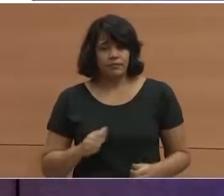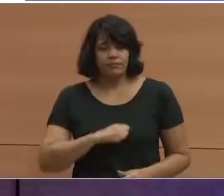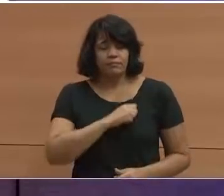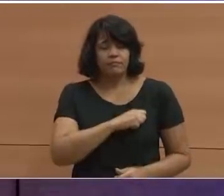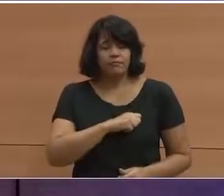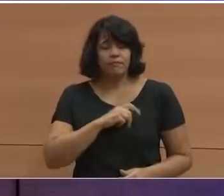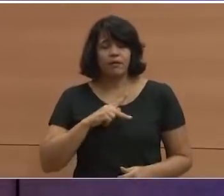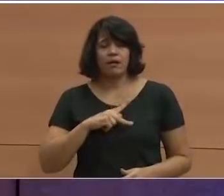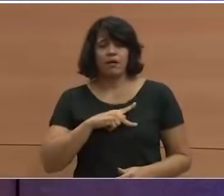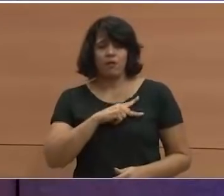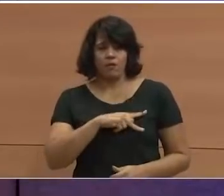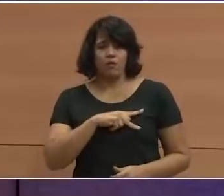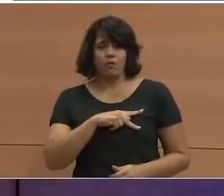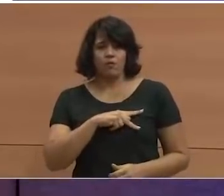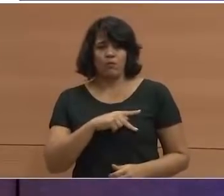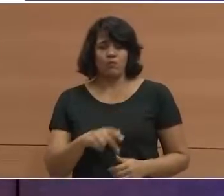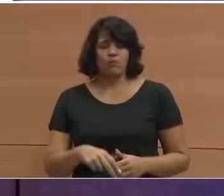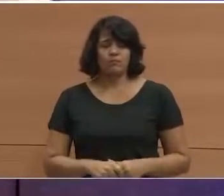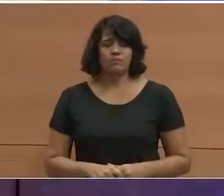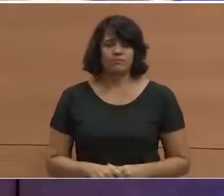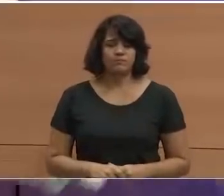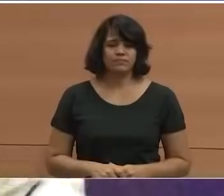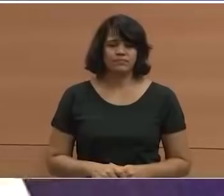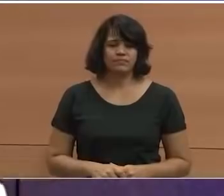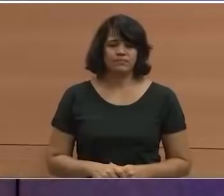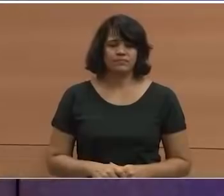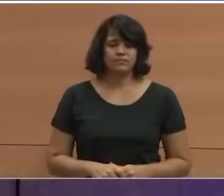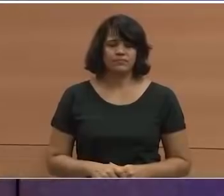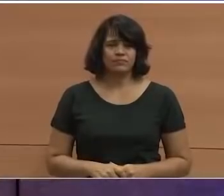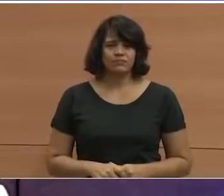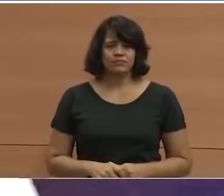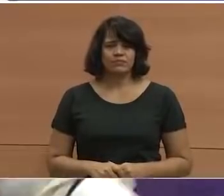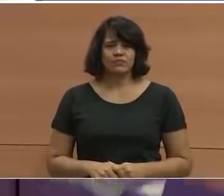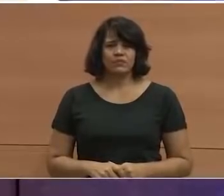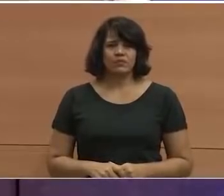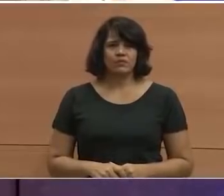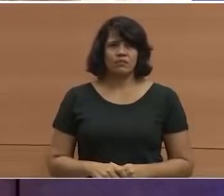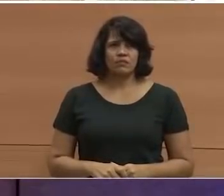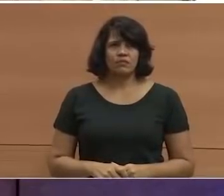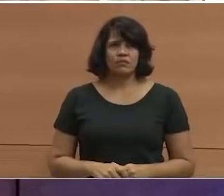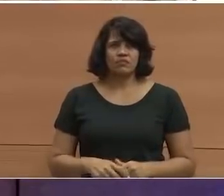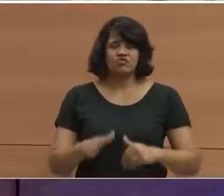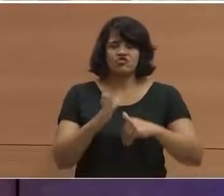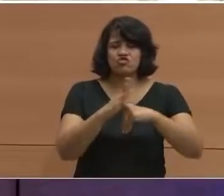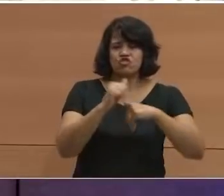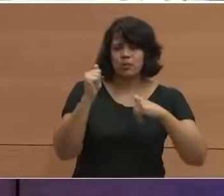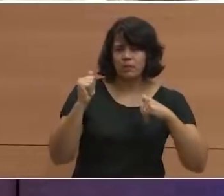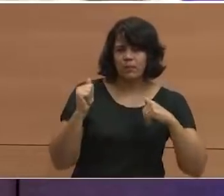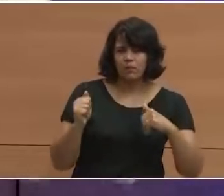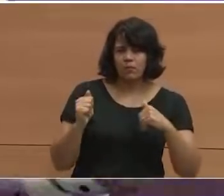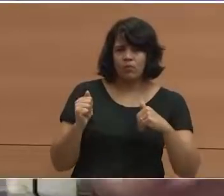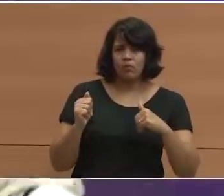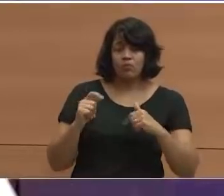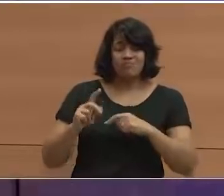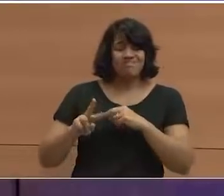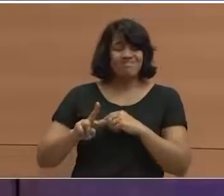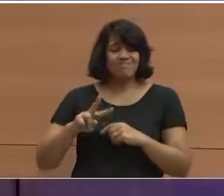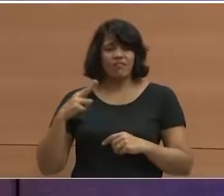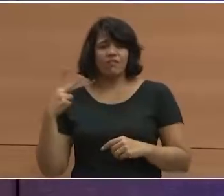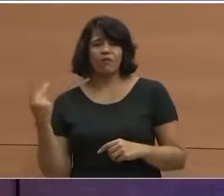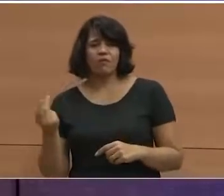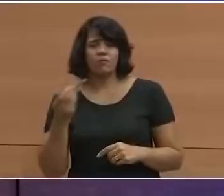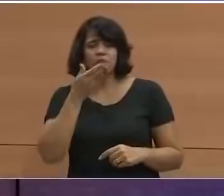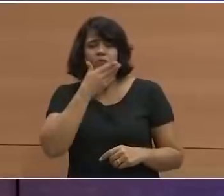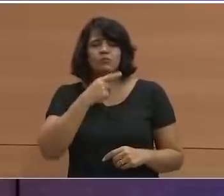exagero dele, mais um que tinha credibilidade entre eles. Quer dizer, para que ninguém pudesse acusá-lo de nada, de que ele